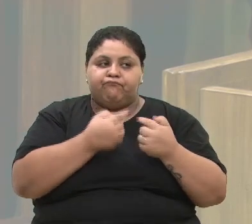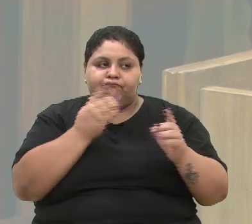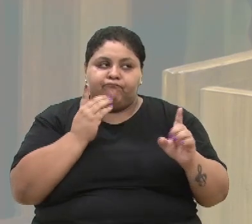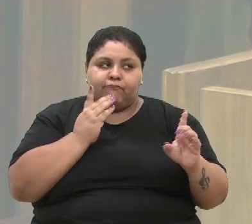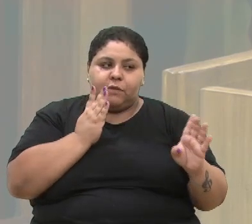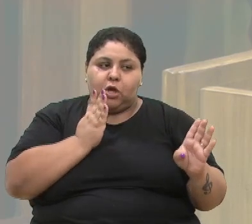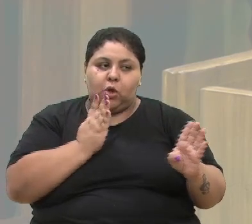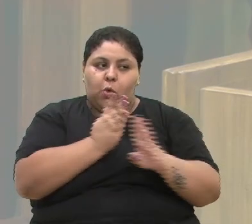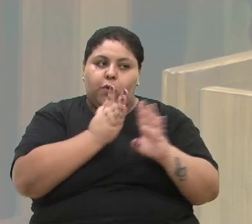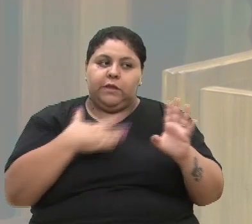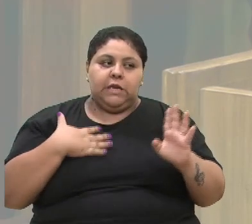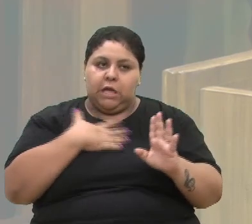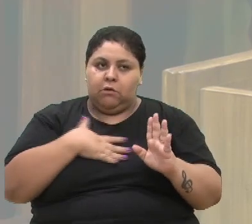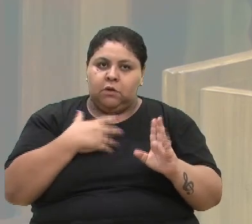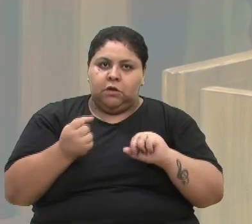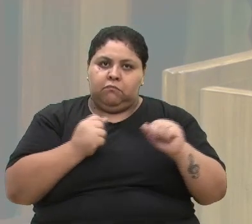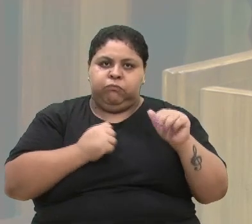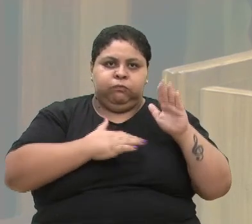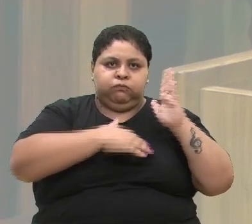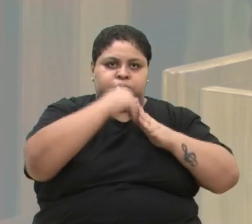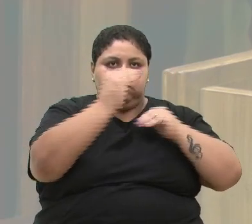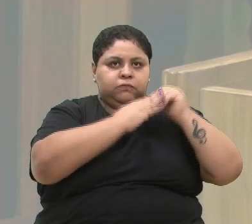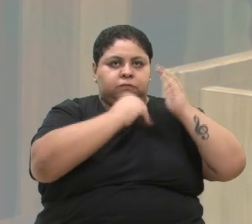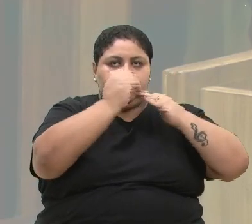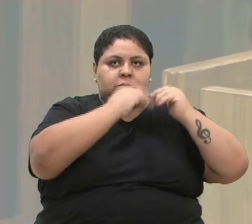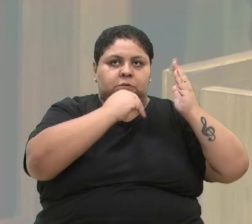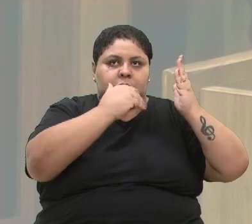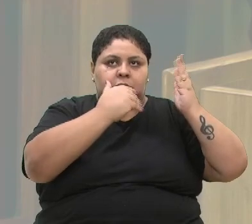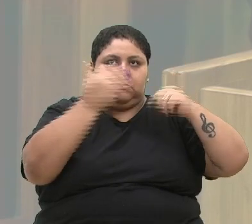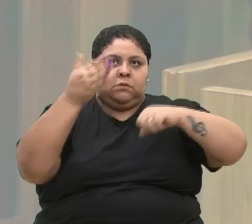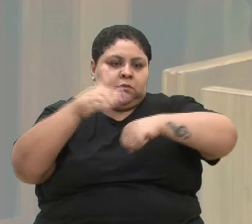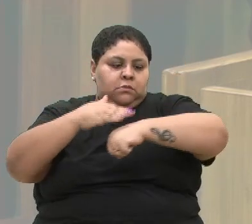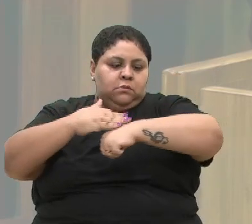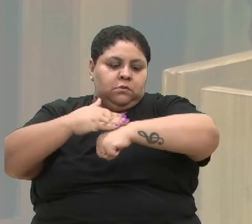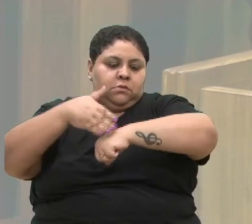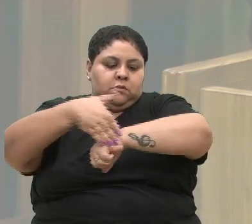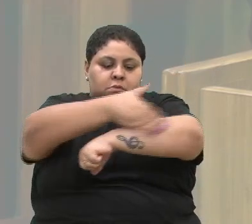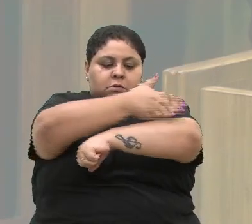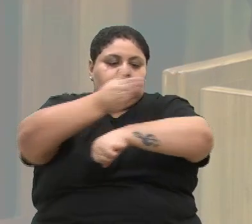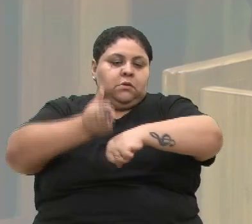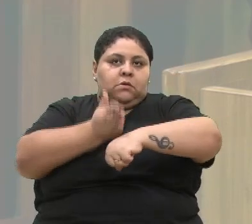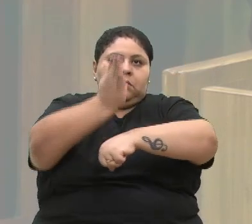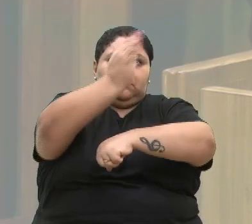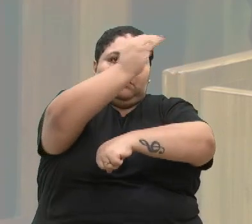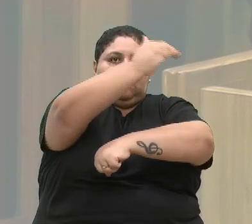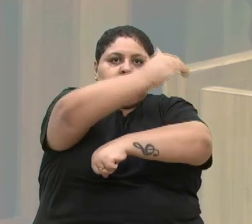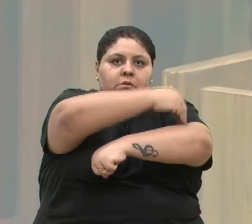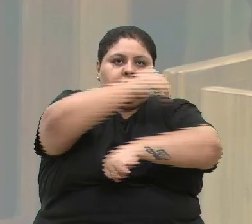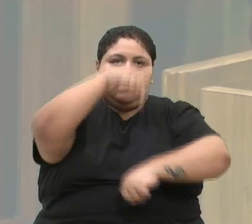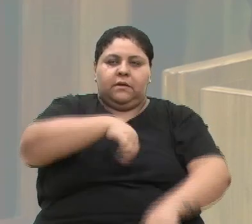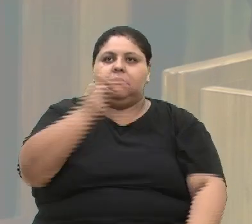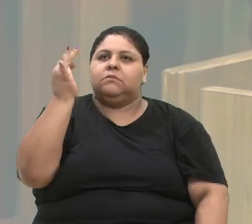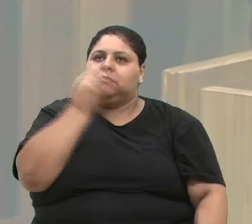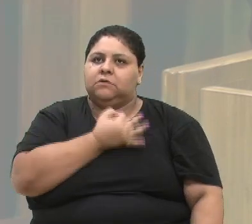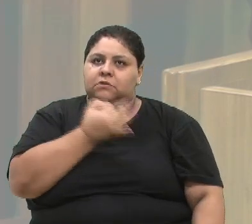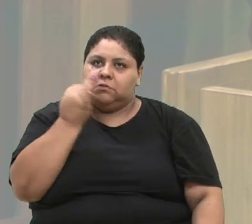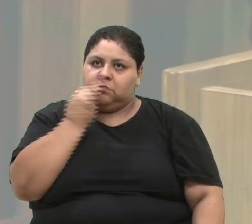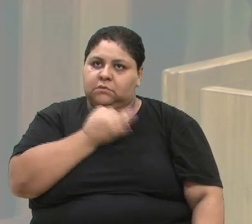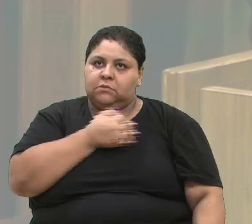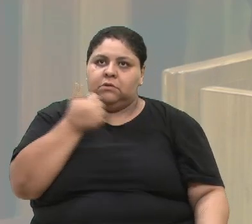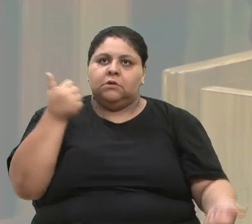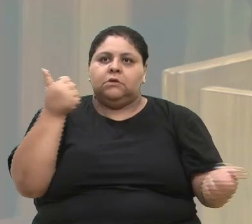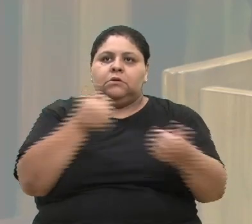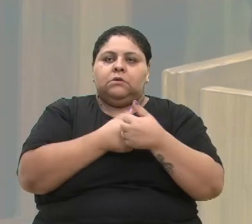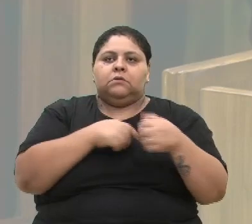que possa ser construída uma rua coberta aqui na cidade de Caxias do Sul, ali na rua Plácido